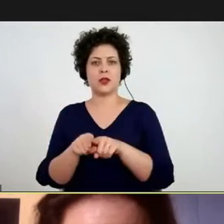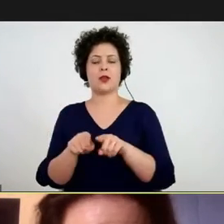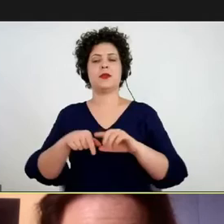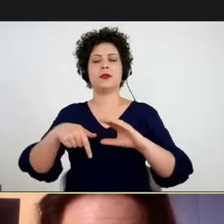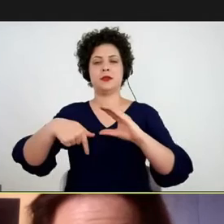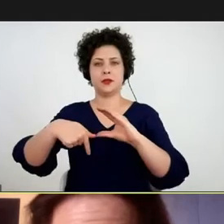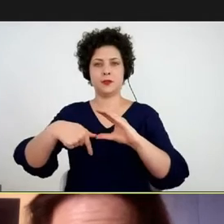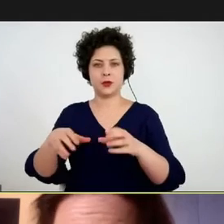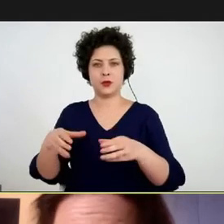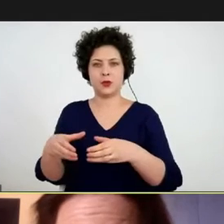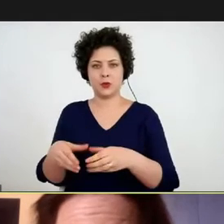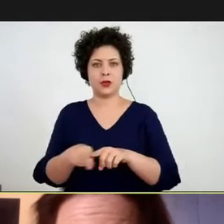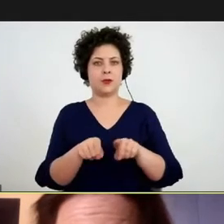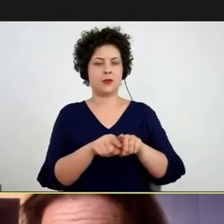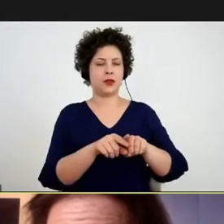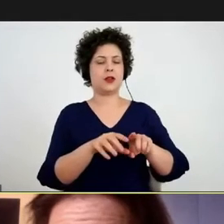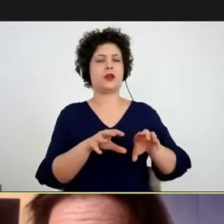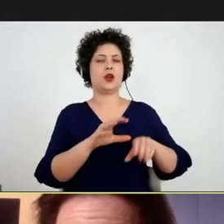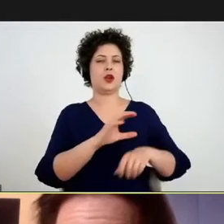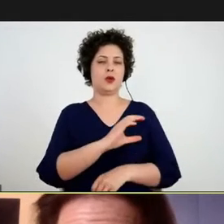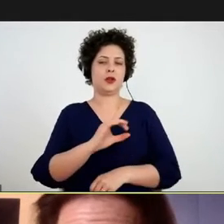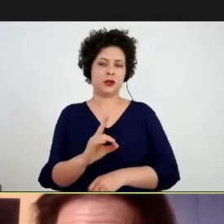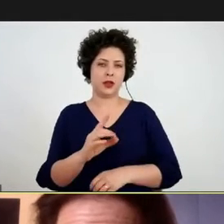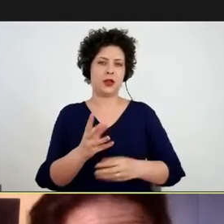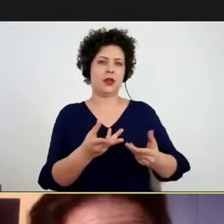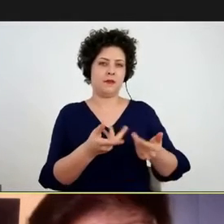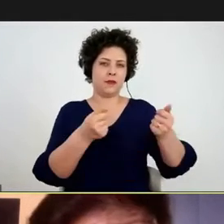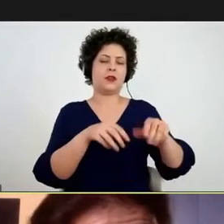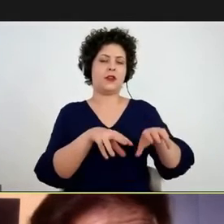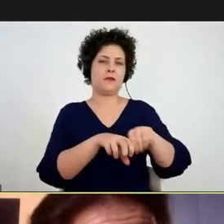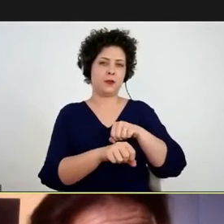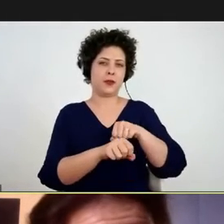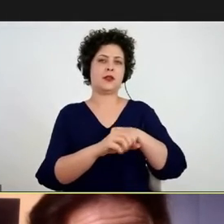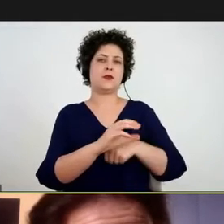CNPq, e da Coordenação de Aperfeiçoamento de Pessoal do Nível Superior, a CAPES.